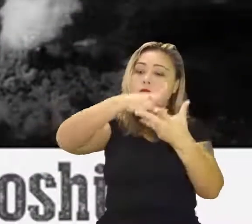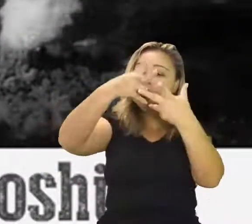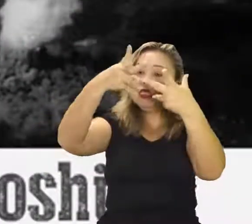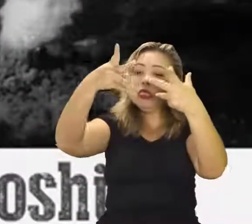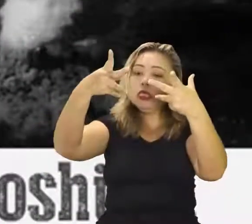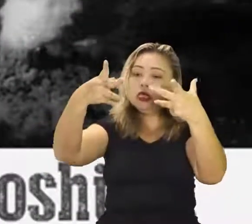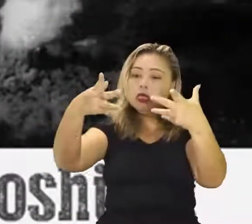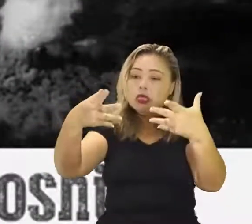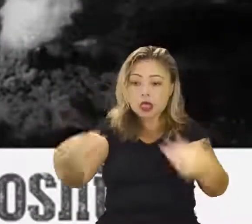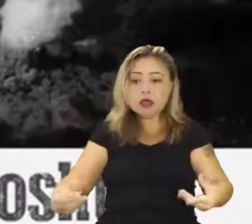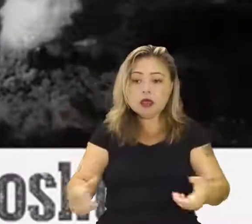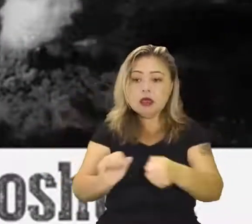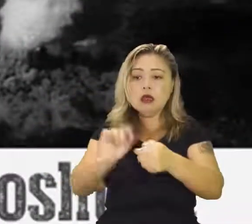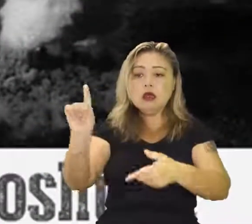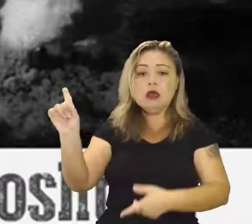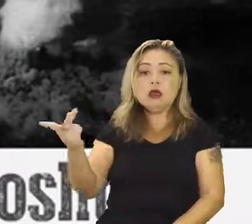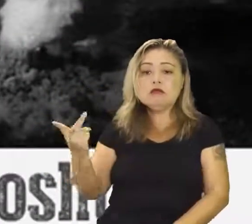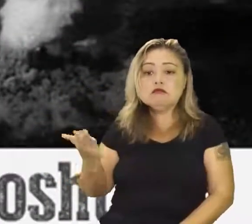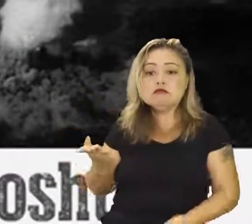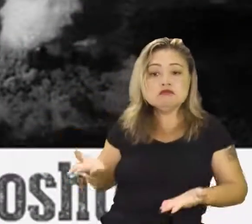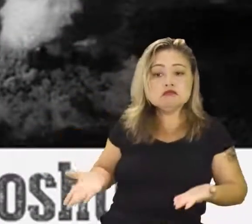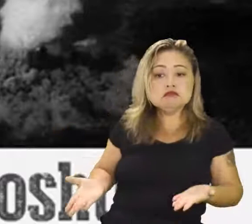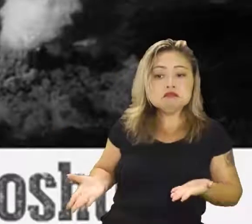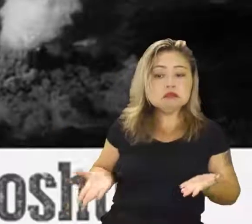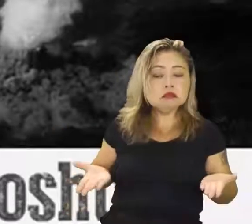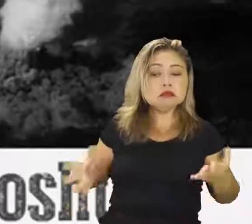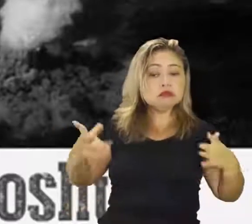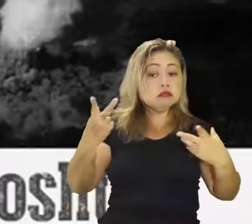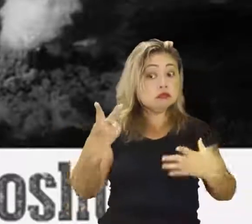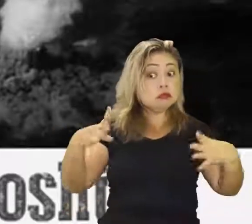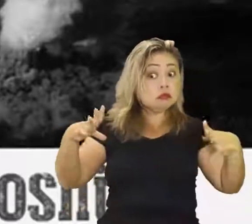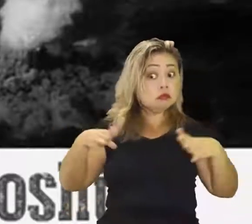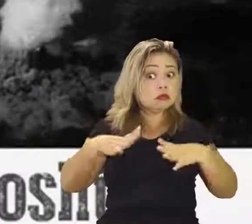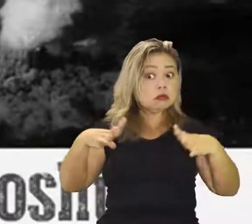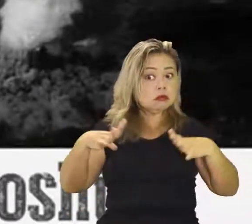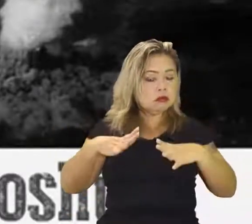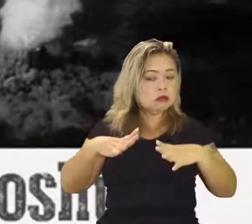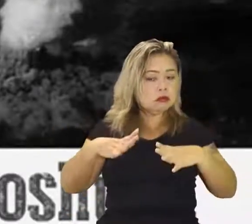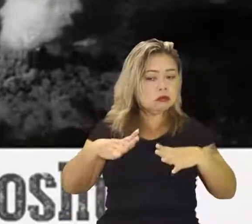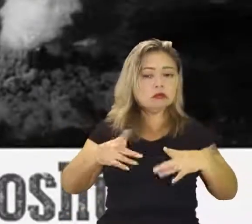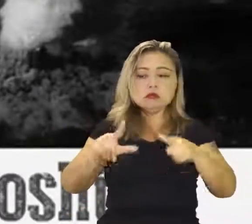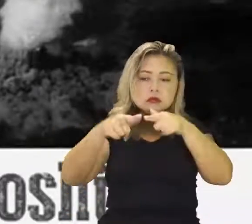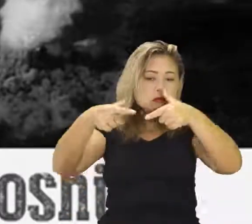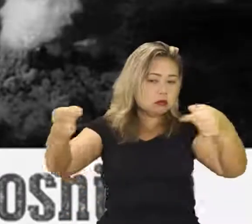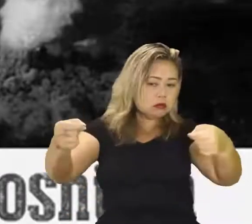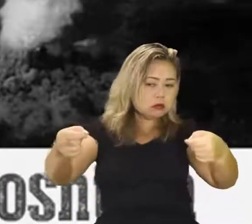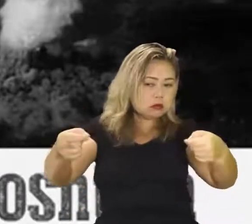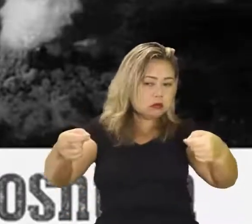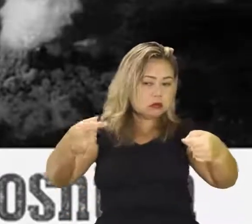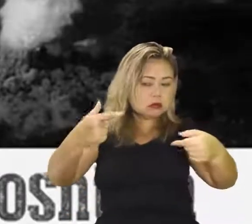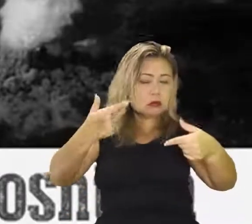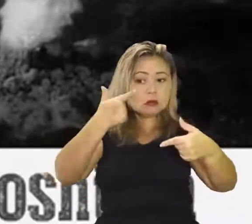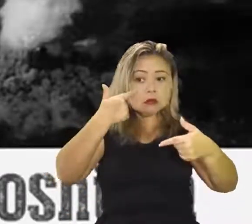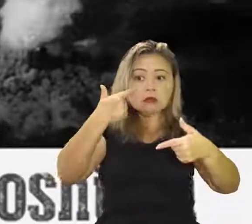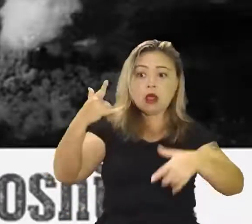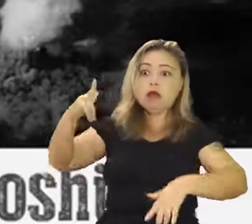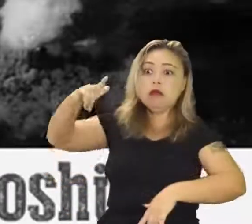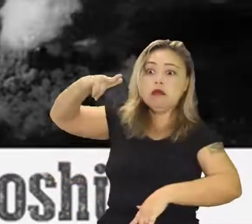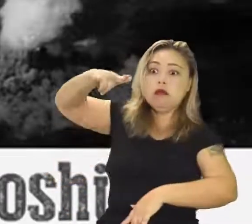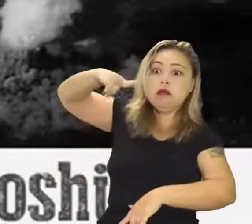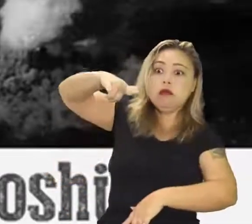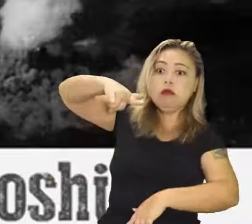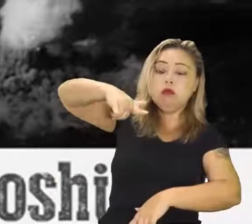Hiroshima e Nagasaki, 2 cidades japonesas. O avião